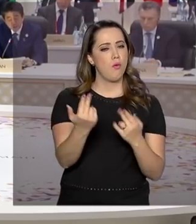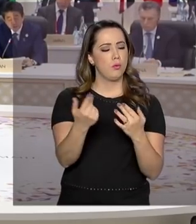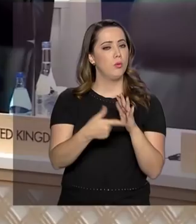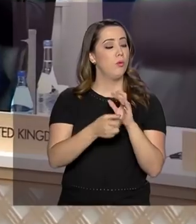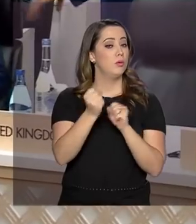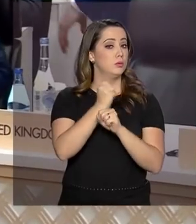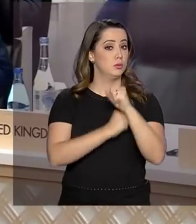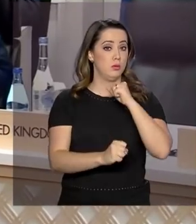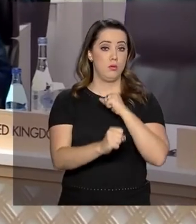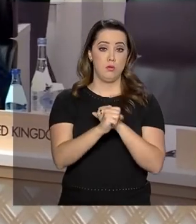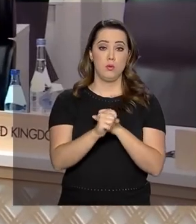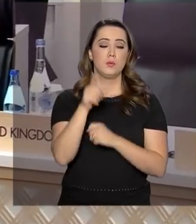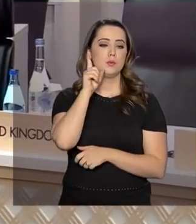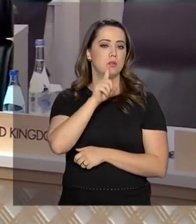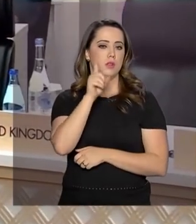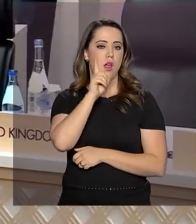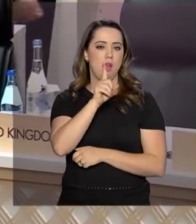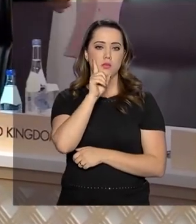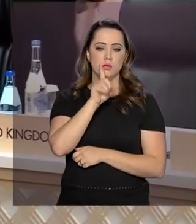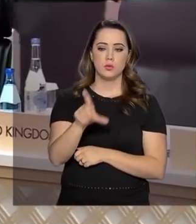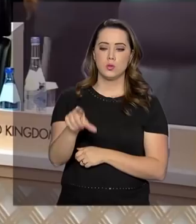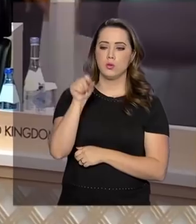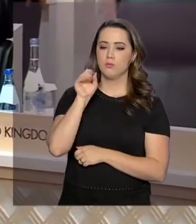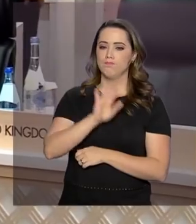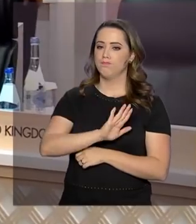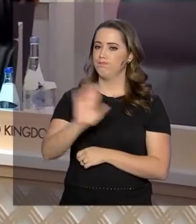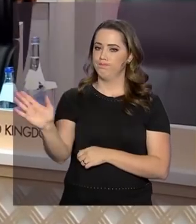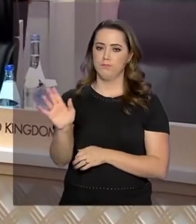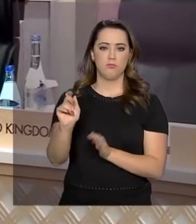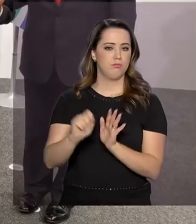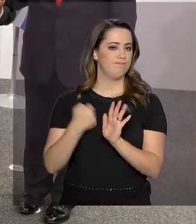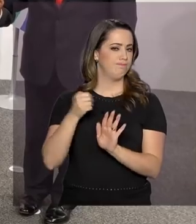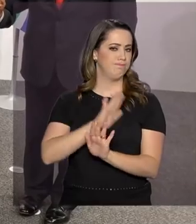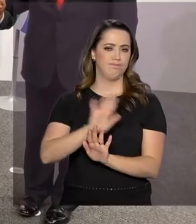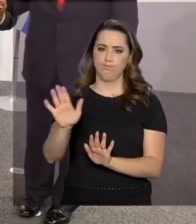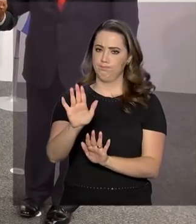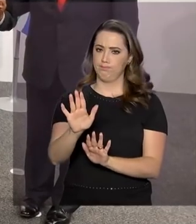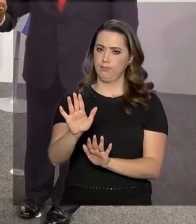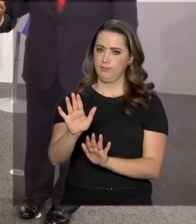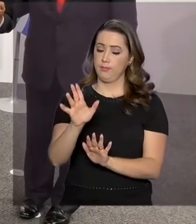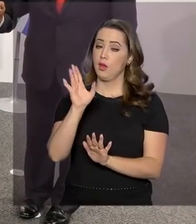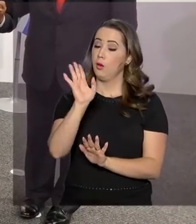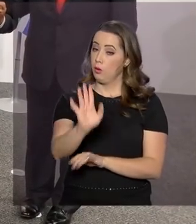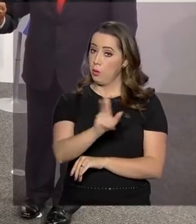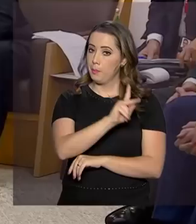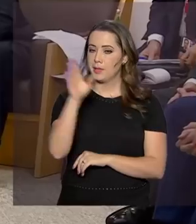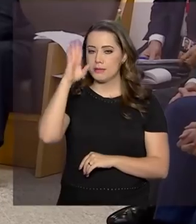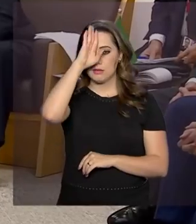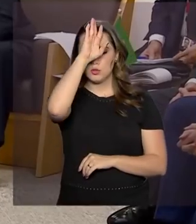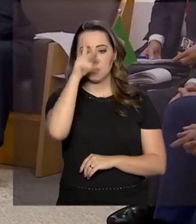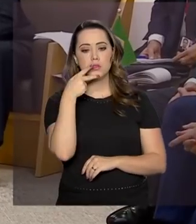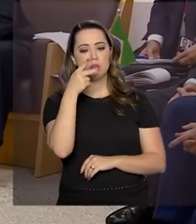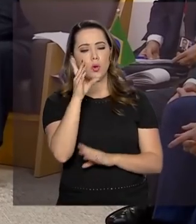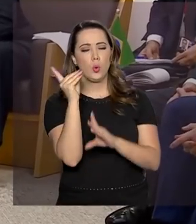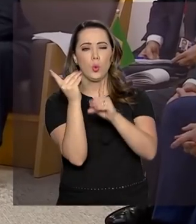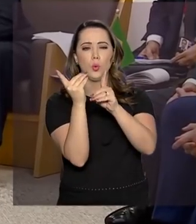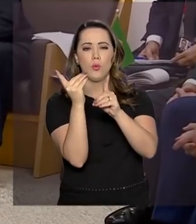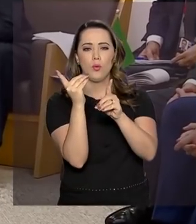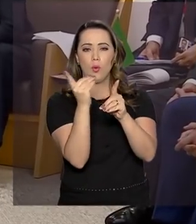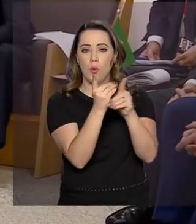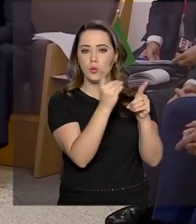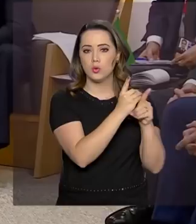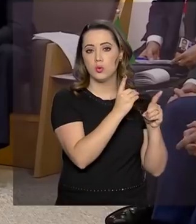passado, os Estados Unidos optaram por não assinar este item. O presidente Jair Bolsonaro teve encontros